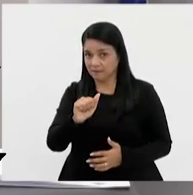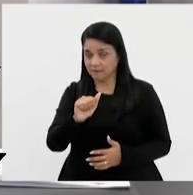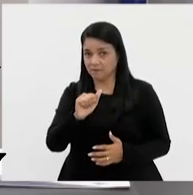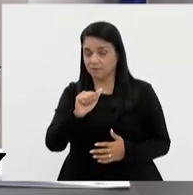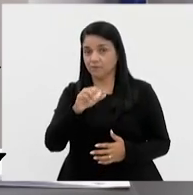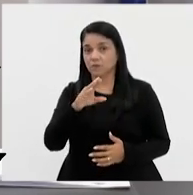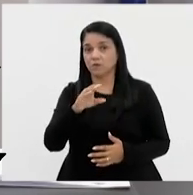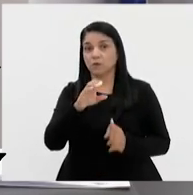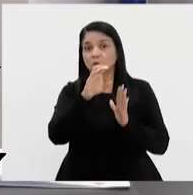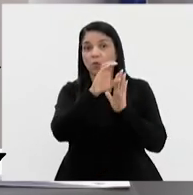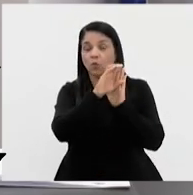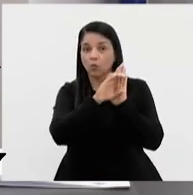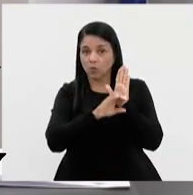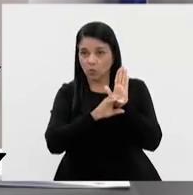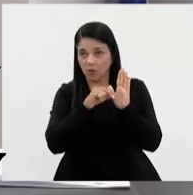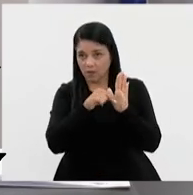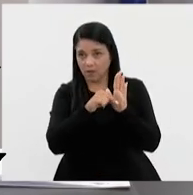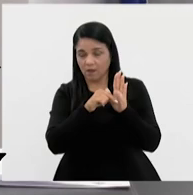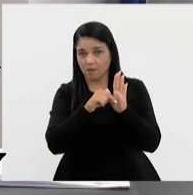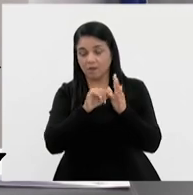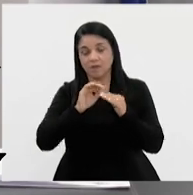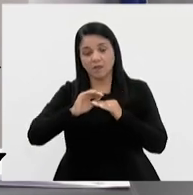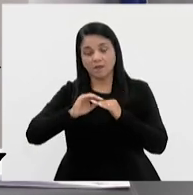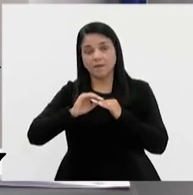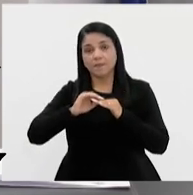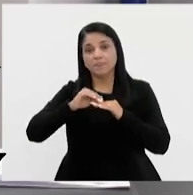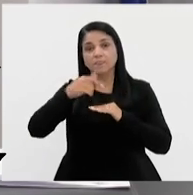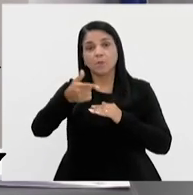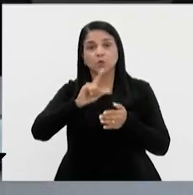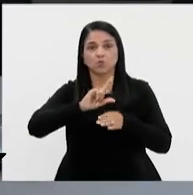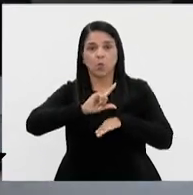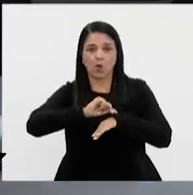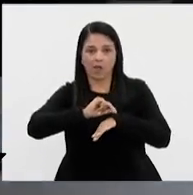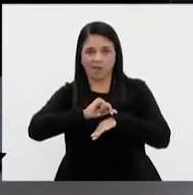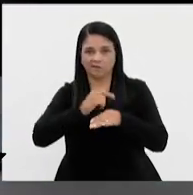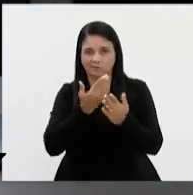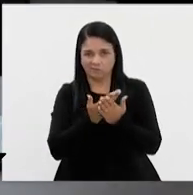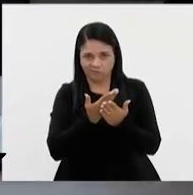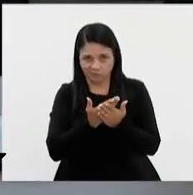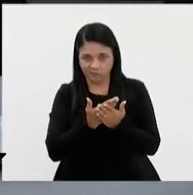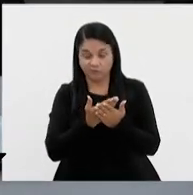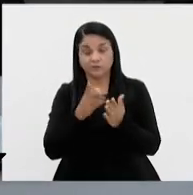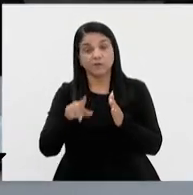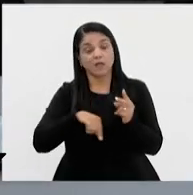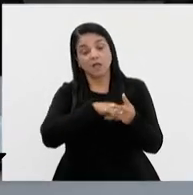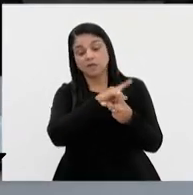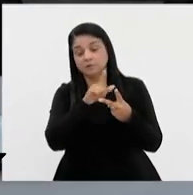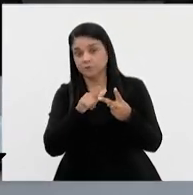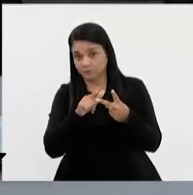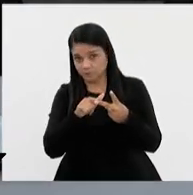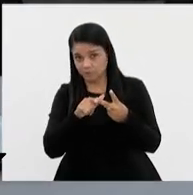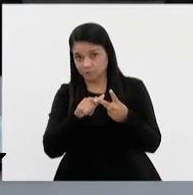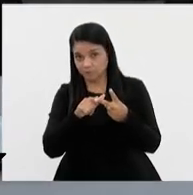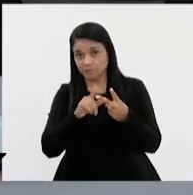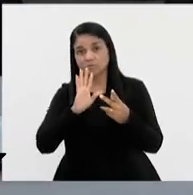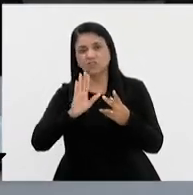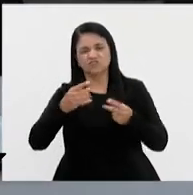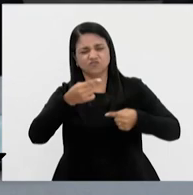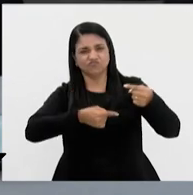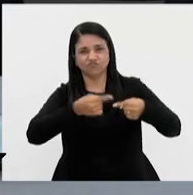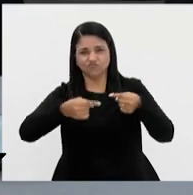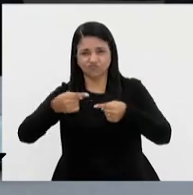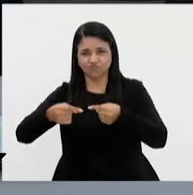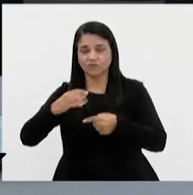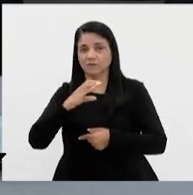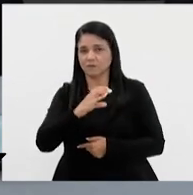Percebeu a distinção? Porque é fora do horário... Extracurricular. Agora, a segunda questão, deputado, que a gente já discutiu muito na